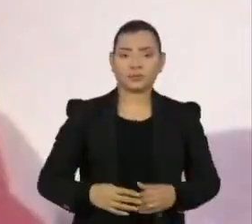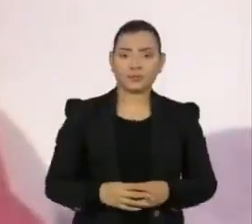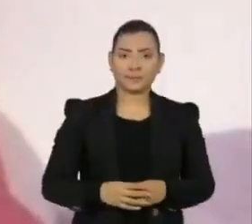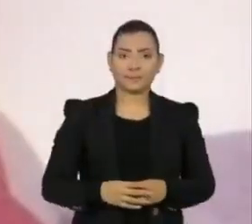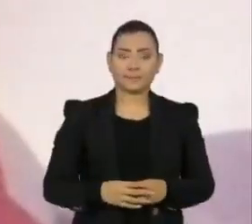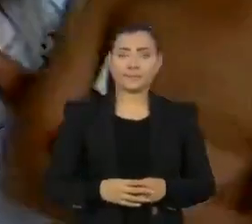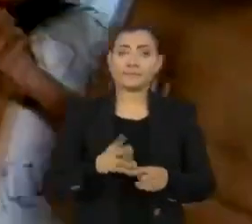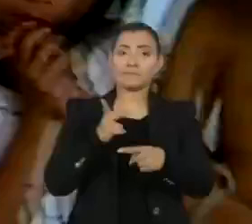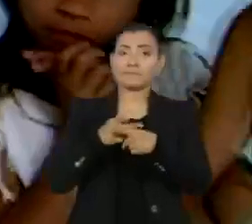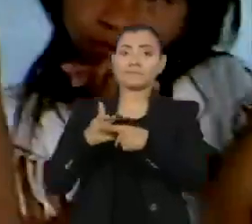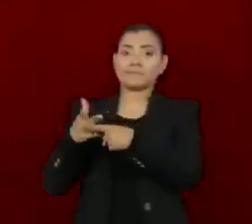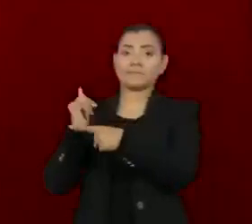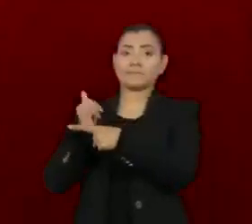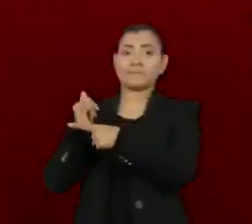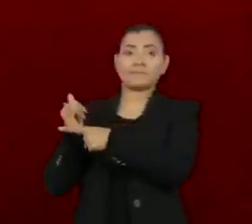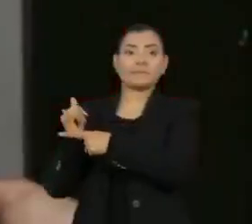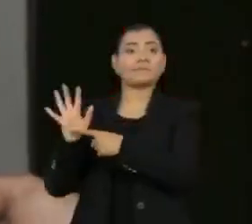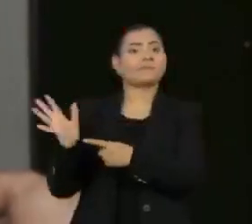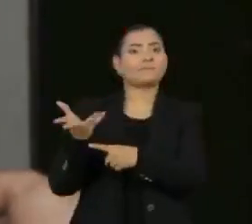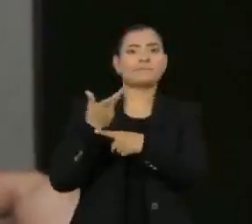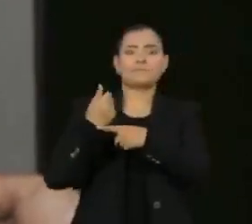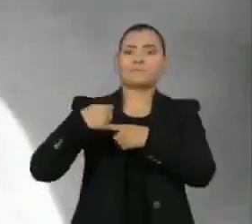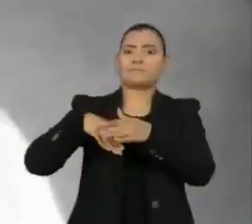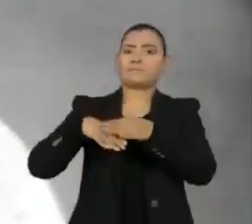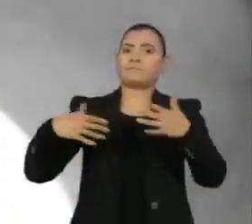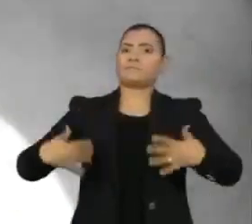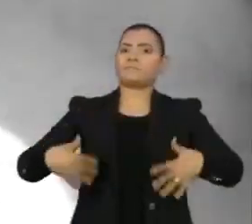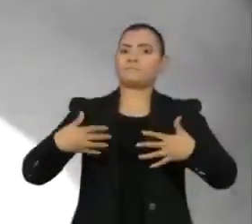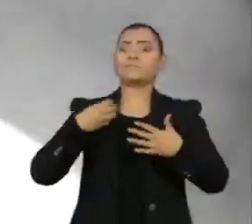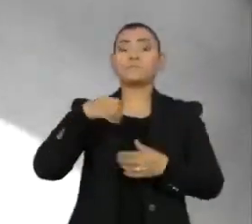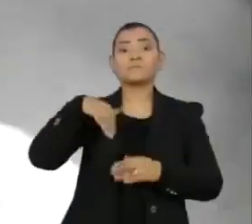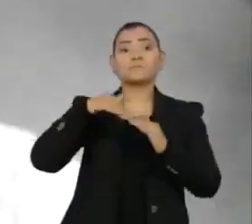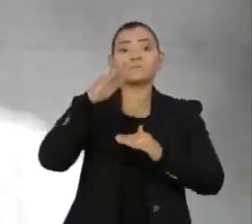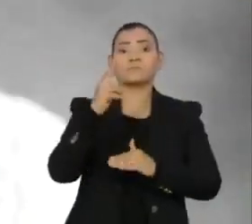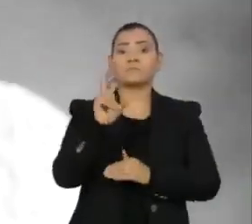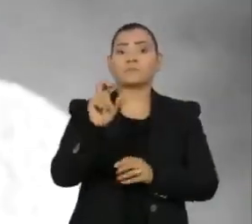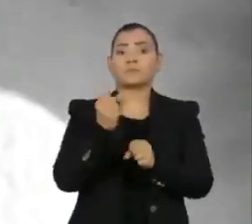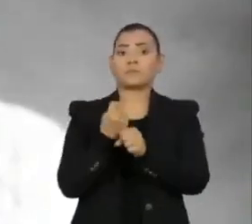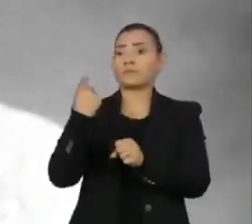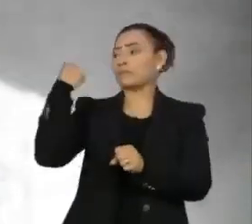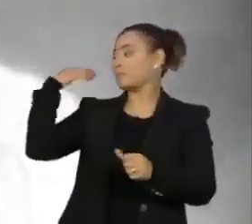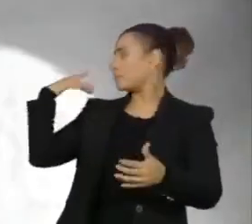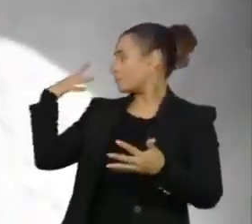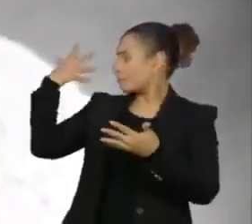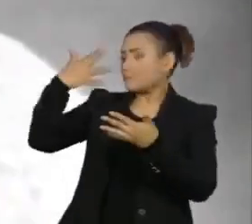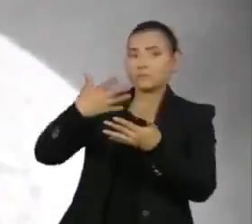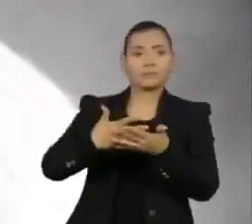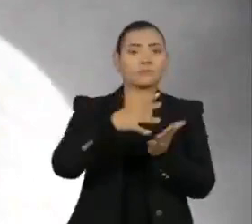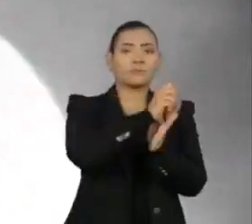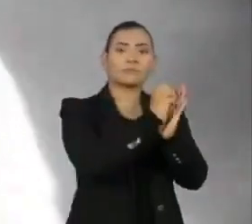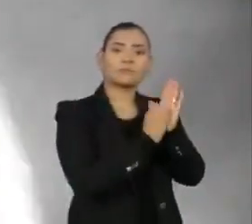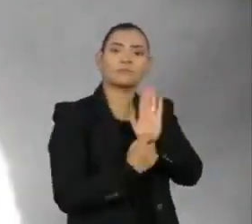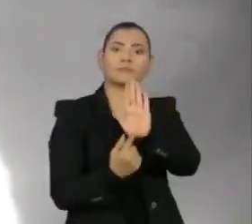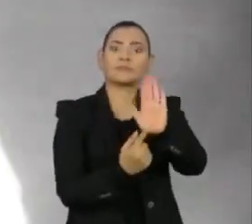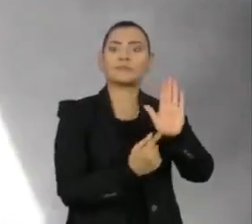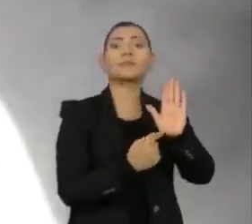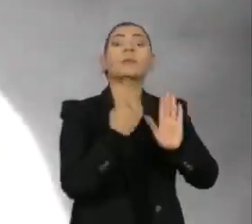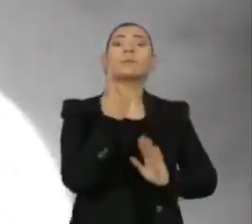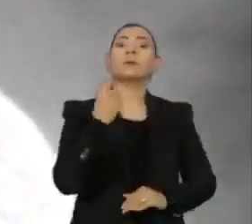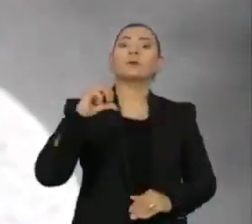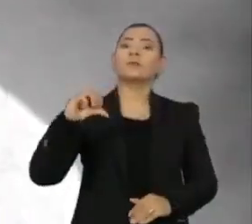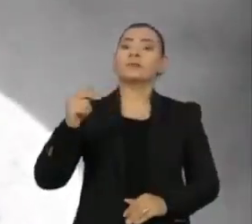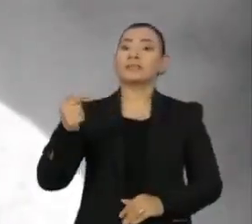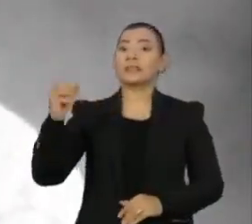O documentário usa um arquivo raro de mais de 50 anos com entrevistas e imagens da fotógrafa desde a década de